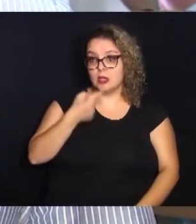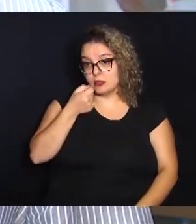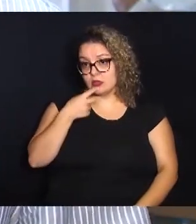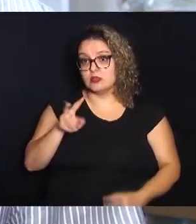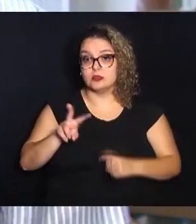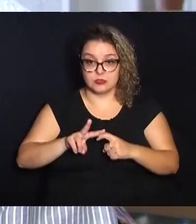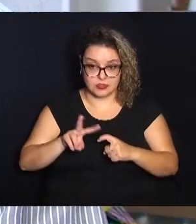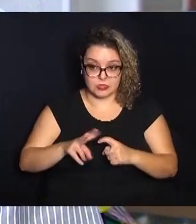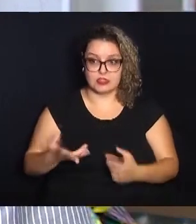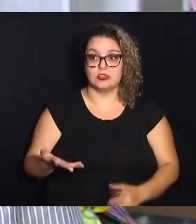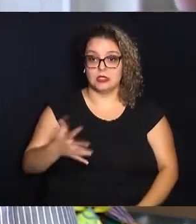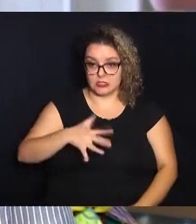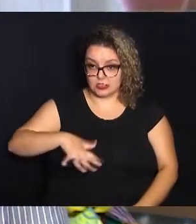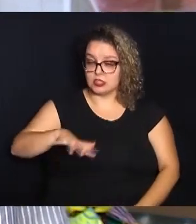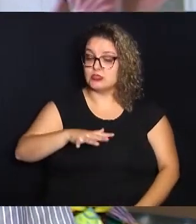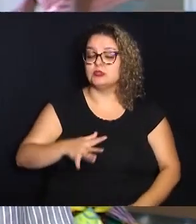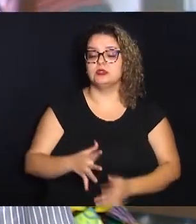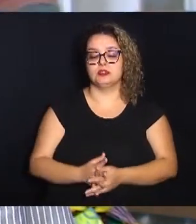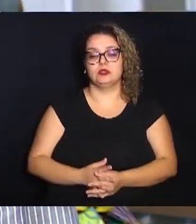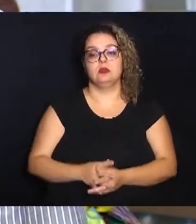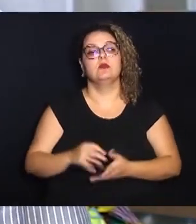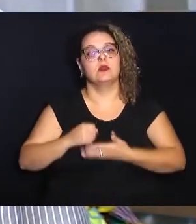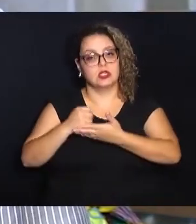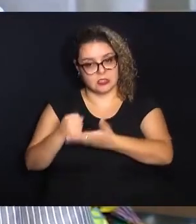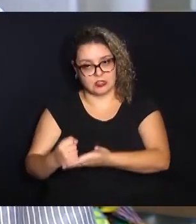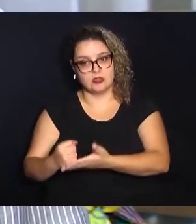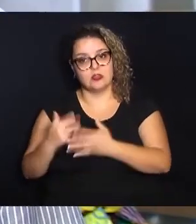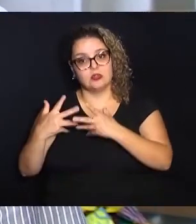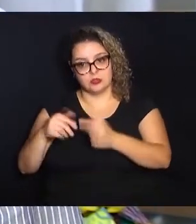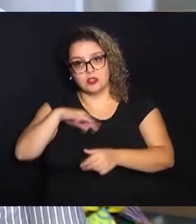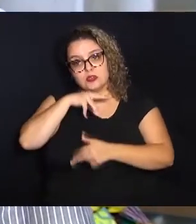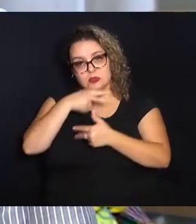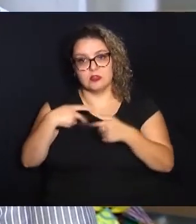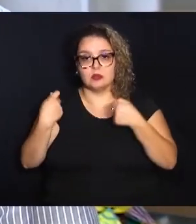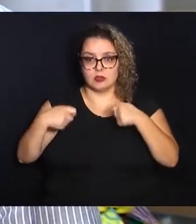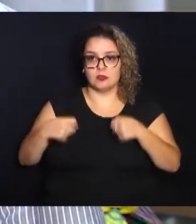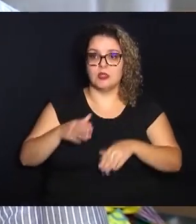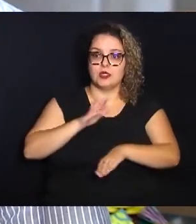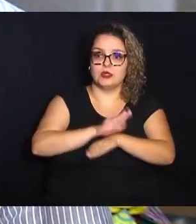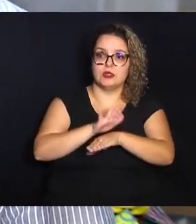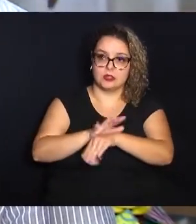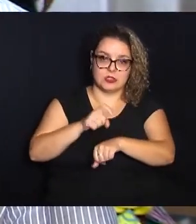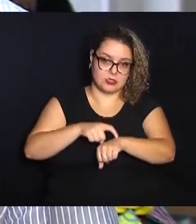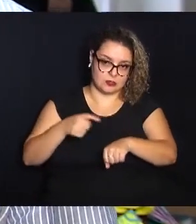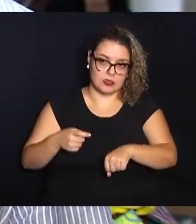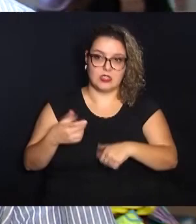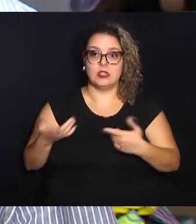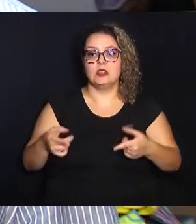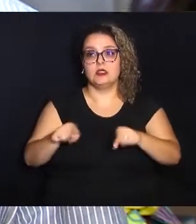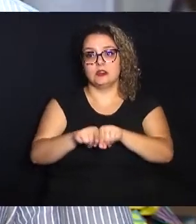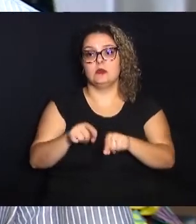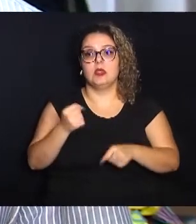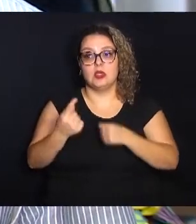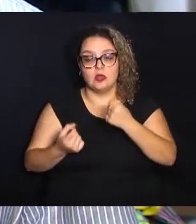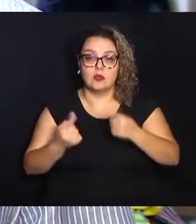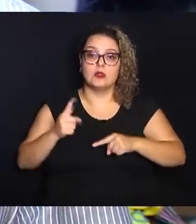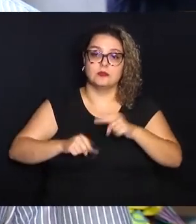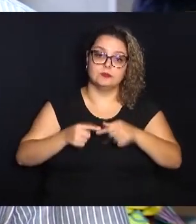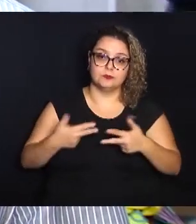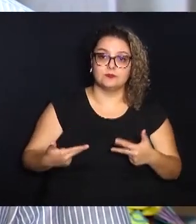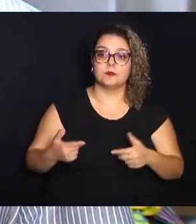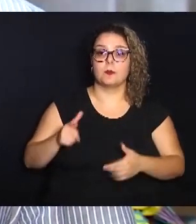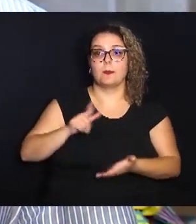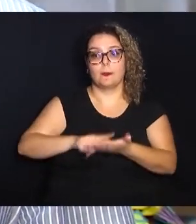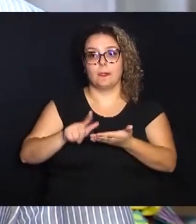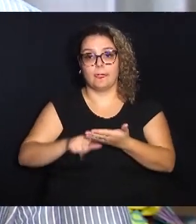eh de da causa veterinária para levar para todos os animais que precisam de ajuda nesse momento e também algum material de